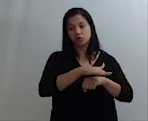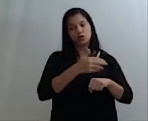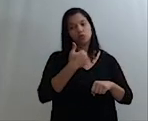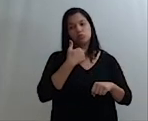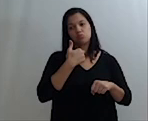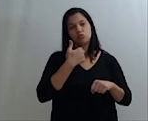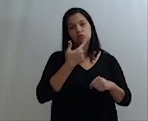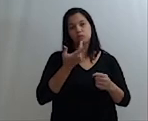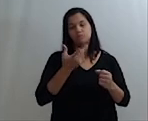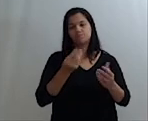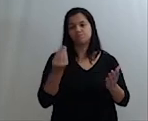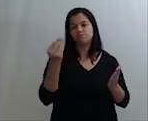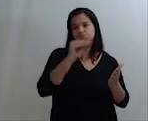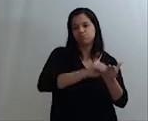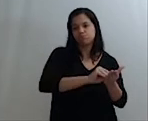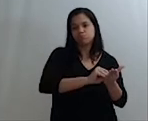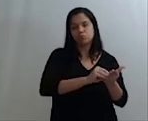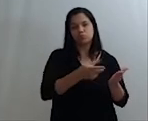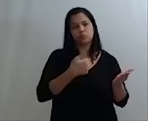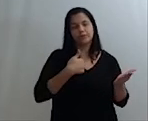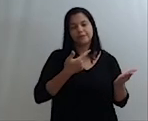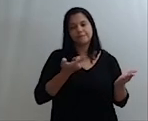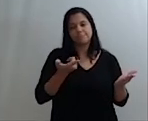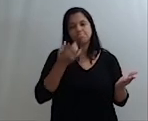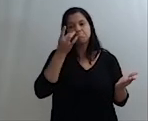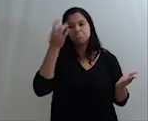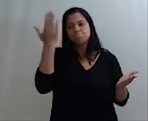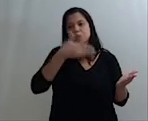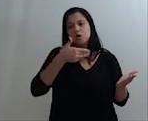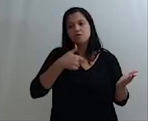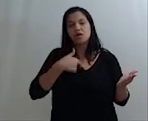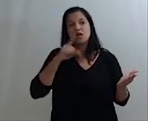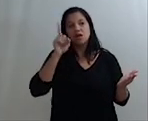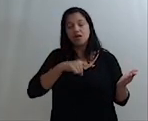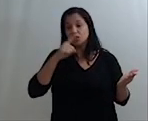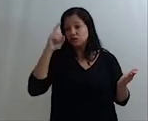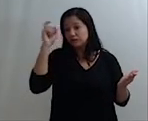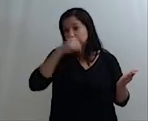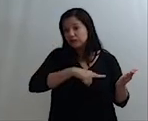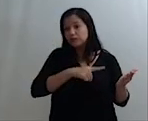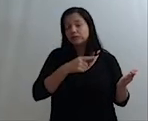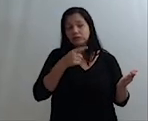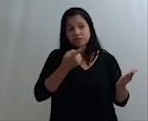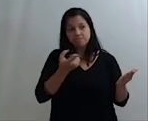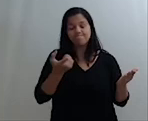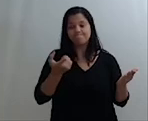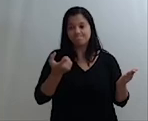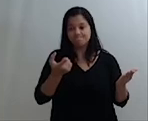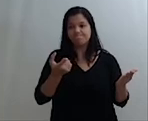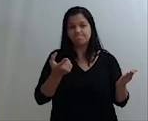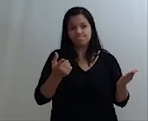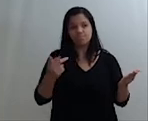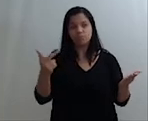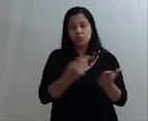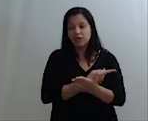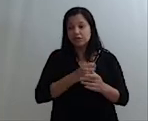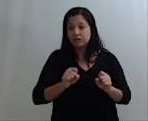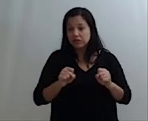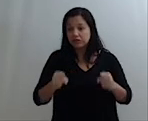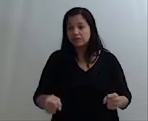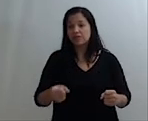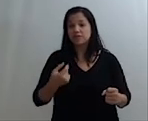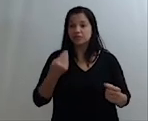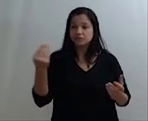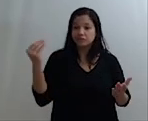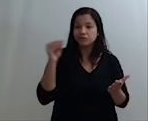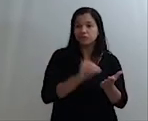juntar isso no abias corpos a fim de comprovação a dificuldade que está afligindo toda a defesa que em pé TR abias corpos